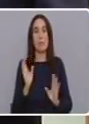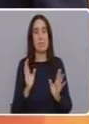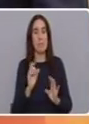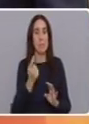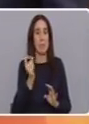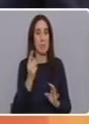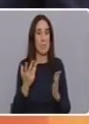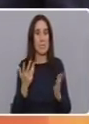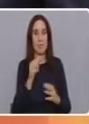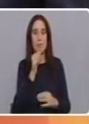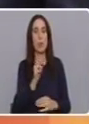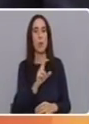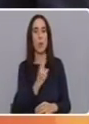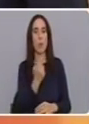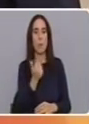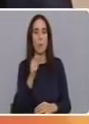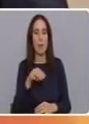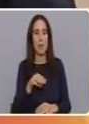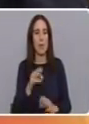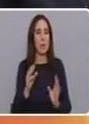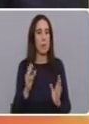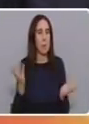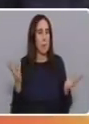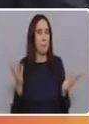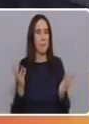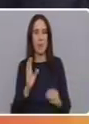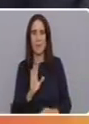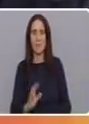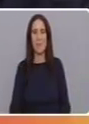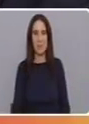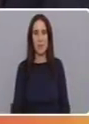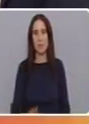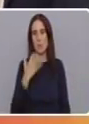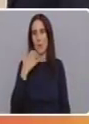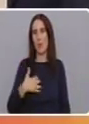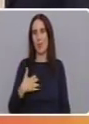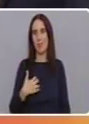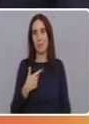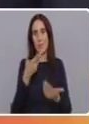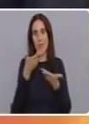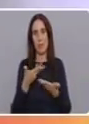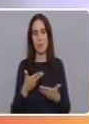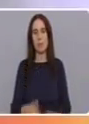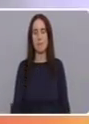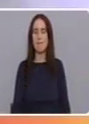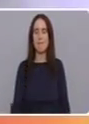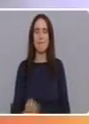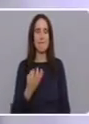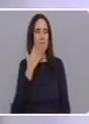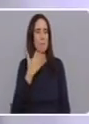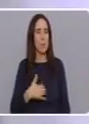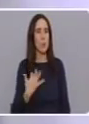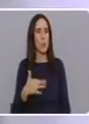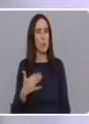mais rápidos, senão não conseguimos. Ruben, bom, a Olá. Palavra há de ser Olá. Honra, não é? Com este convite. É uma honra incrível